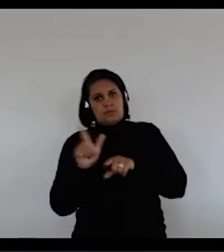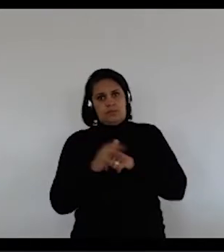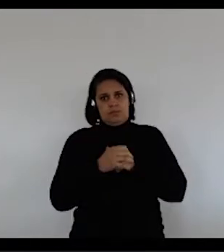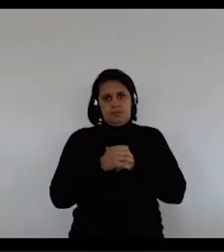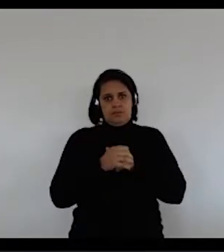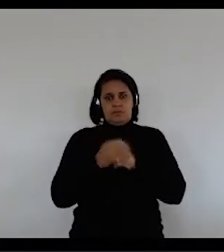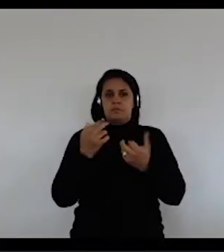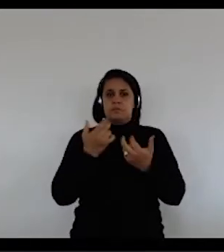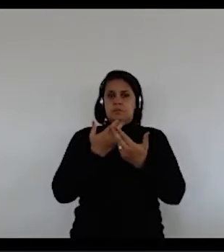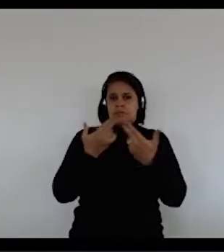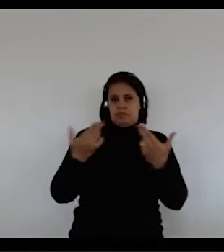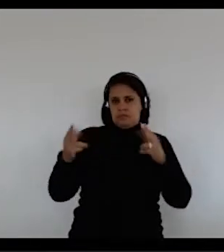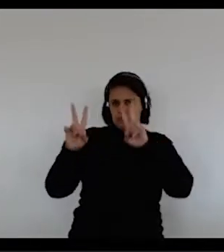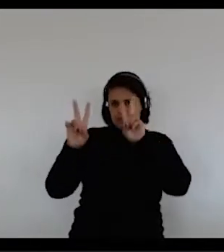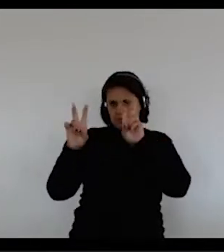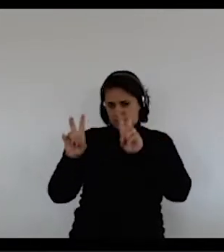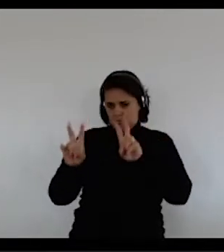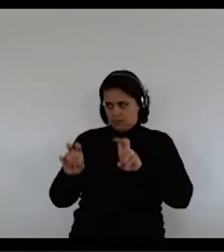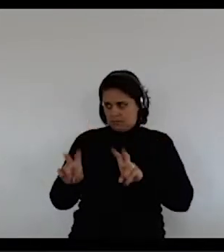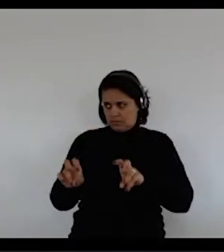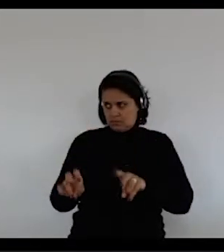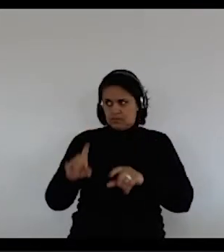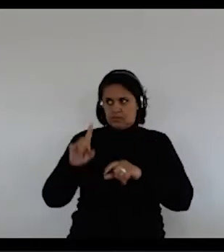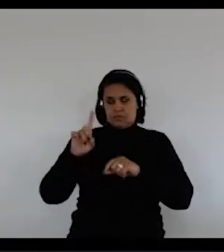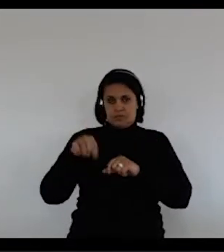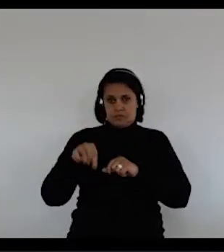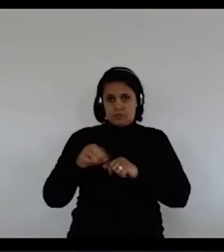aquelas questões relativas à